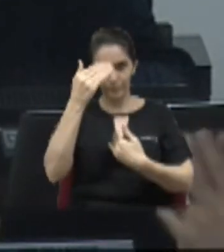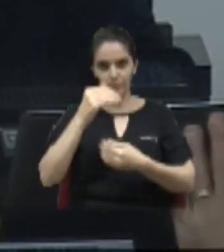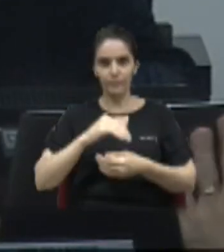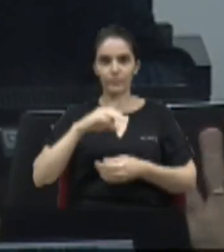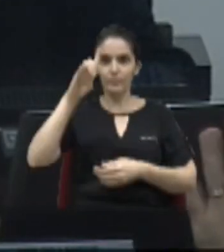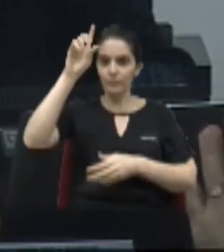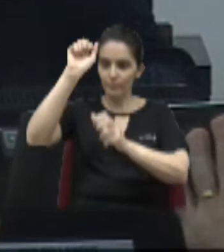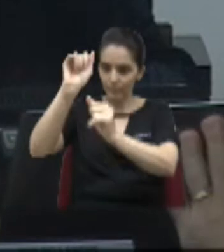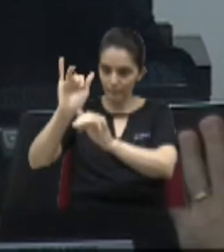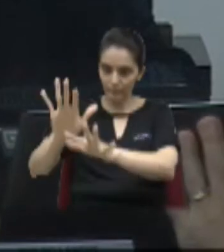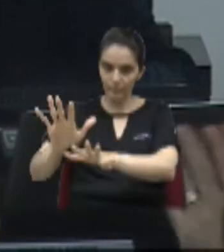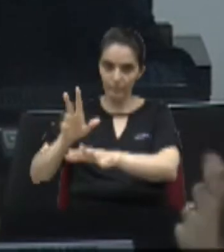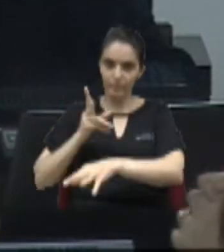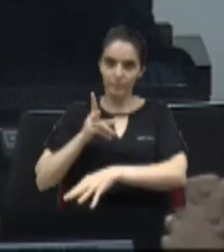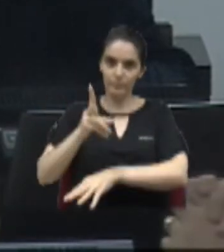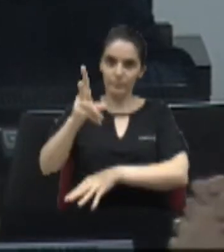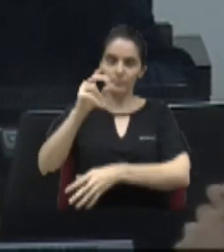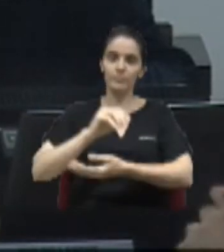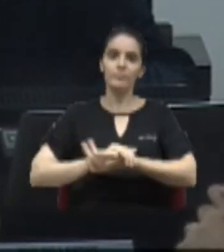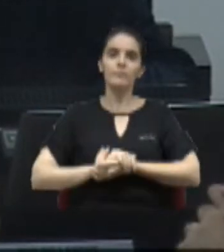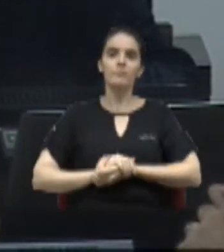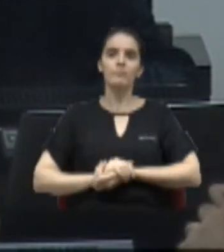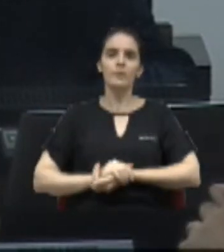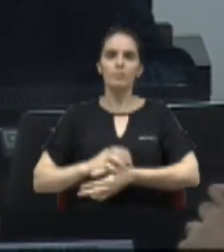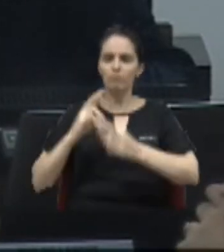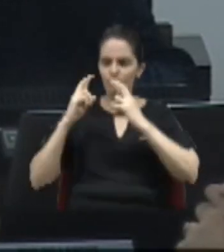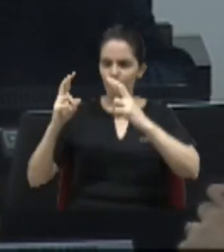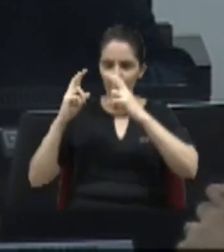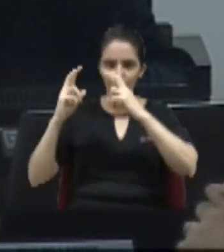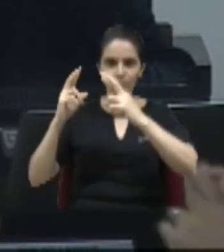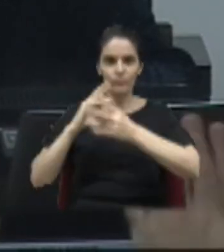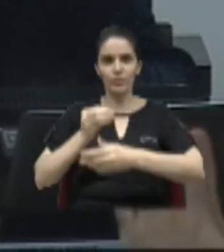te ilumine sempre e te guarde, viu, irmão? Sucesso à sua vida.